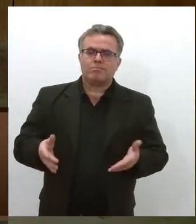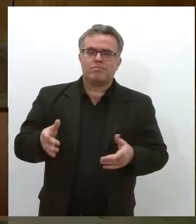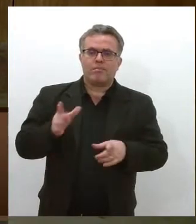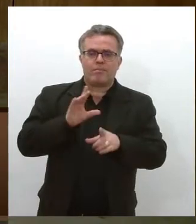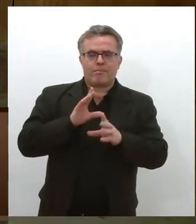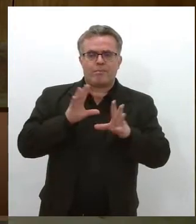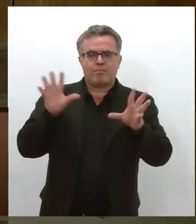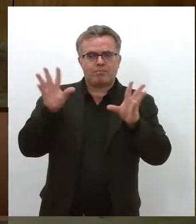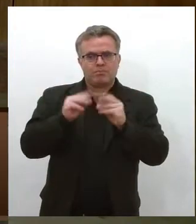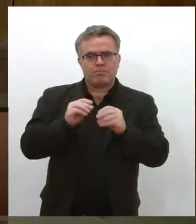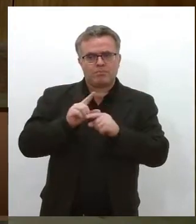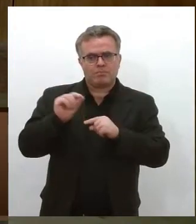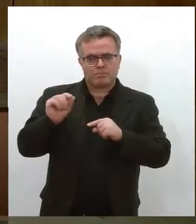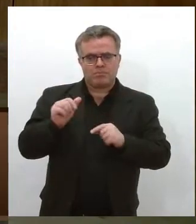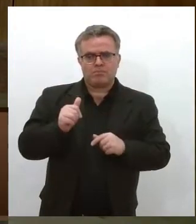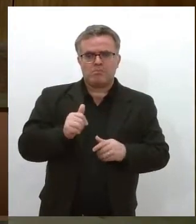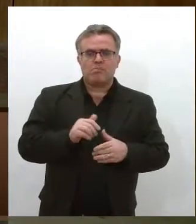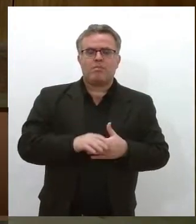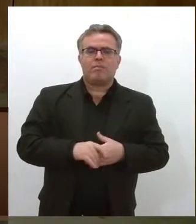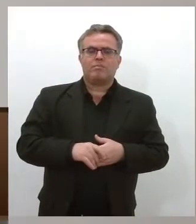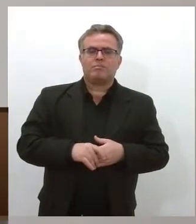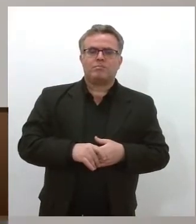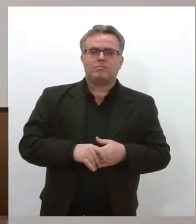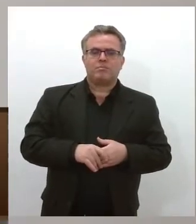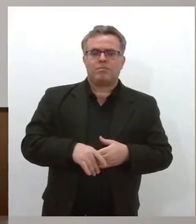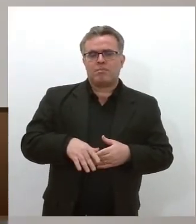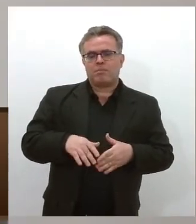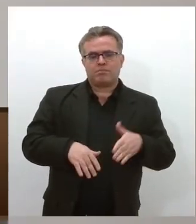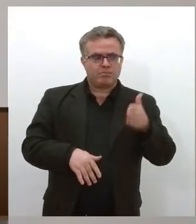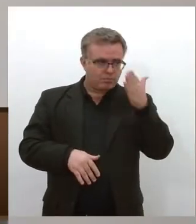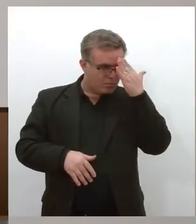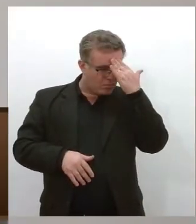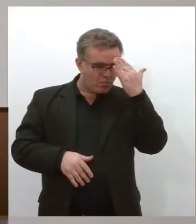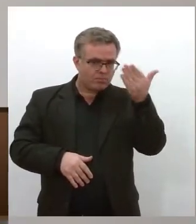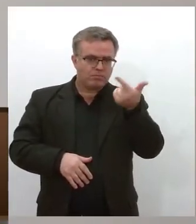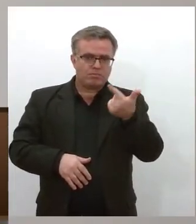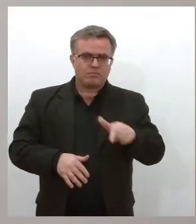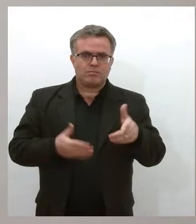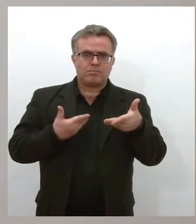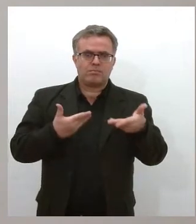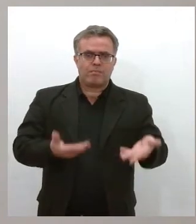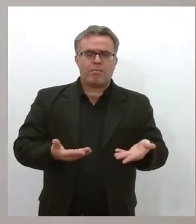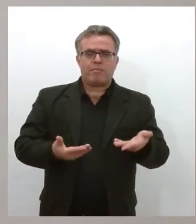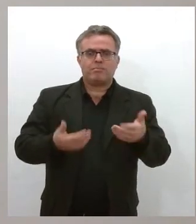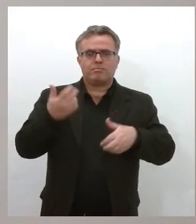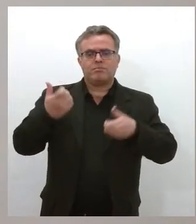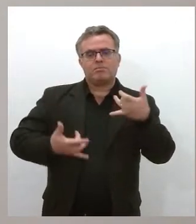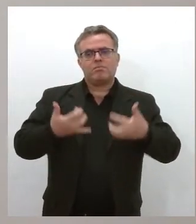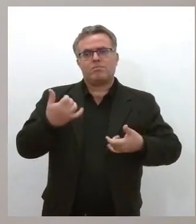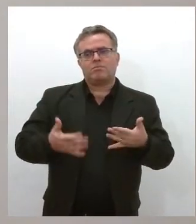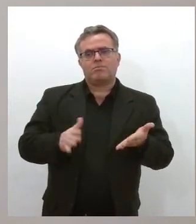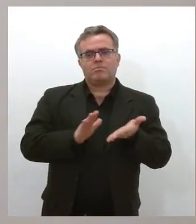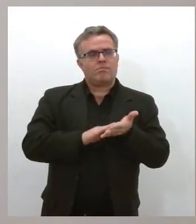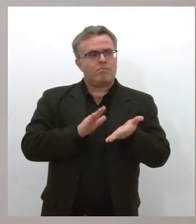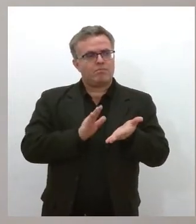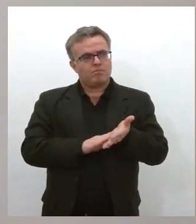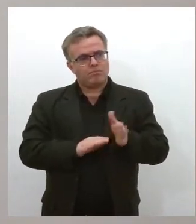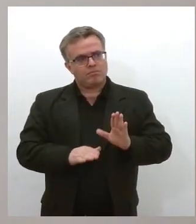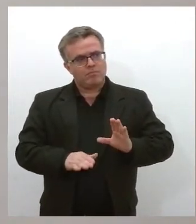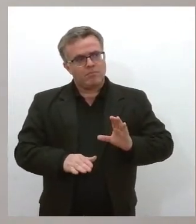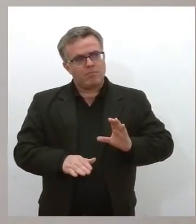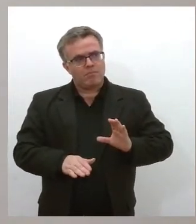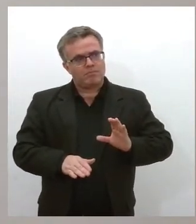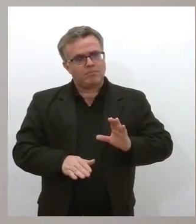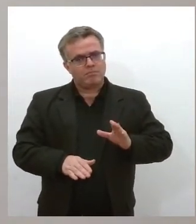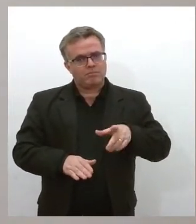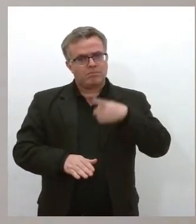e internautas. Muito obrigada mais uma vez, obrigada pelo convite, parabéns à deputada eleita, que você tenha